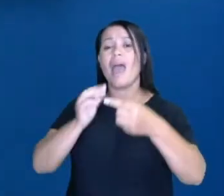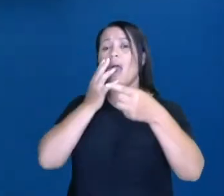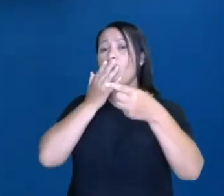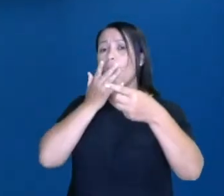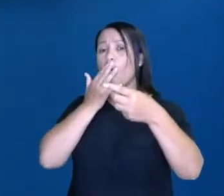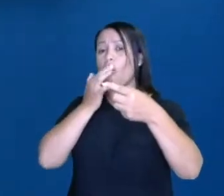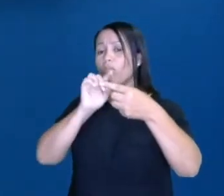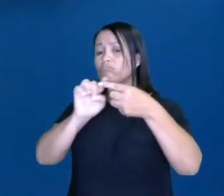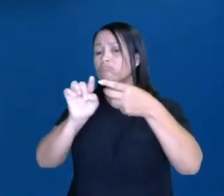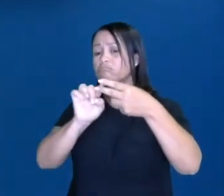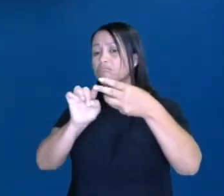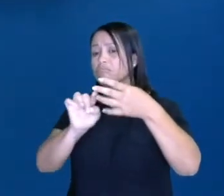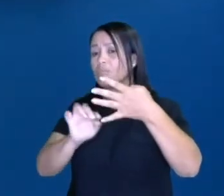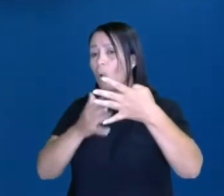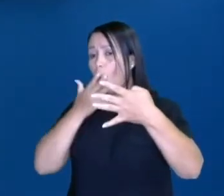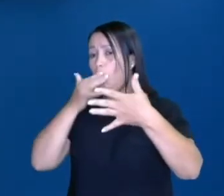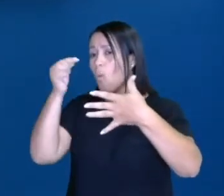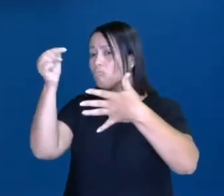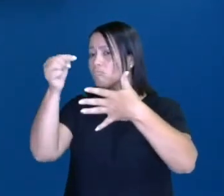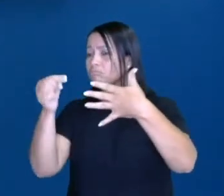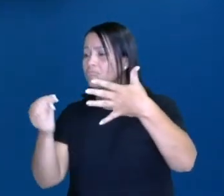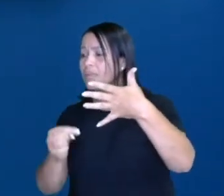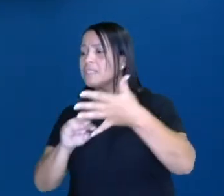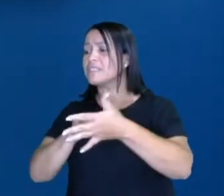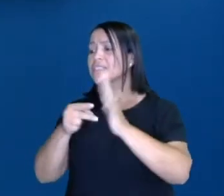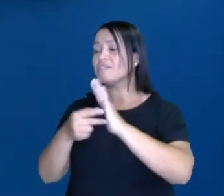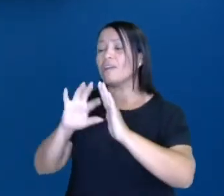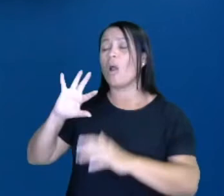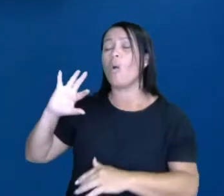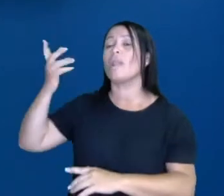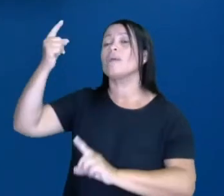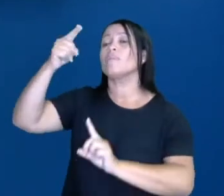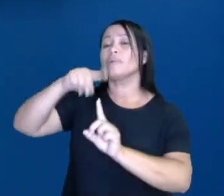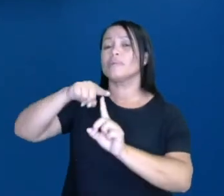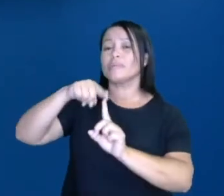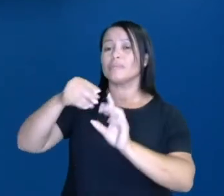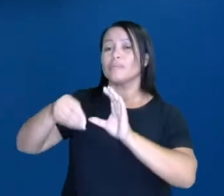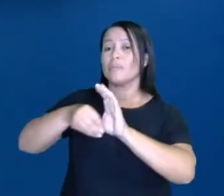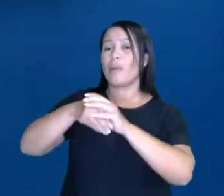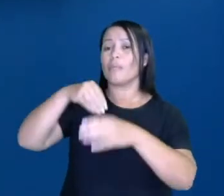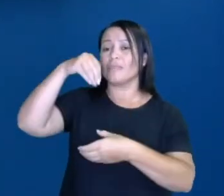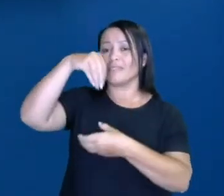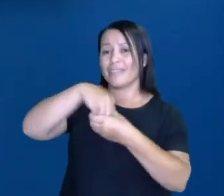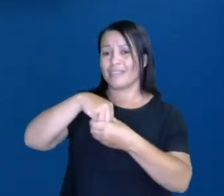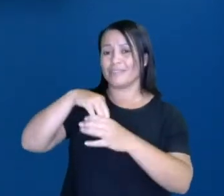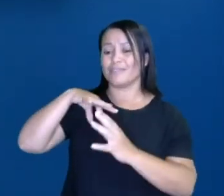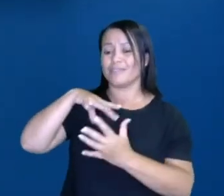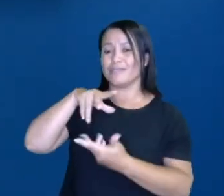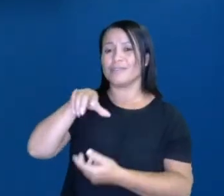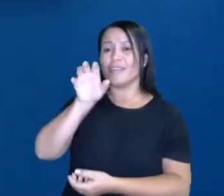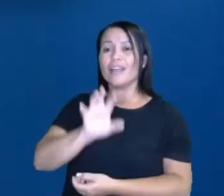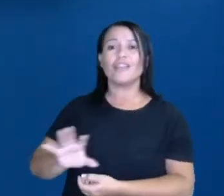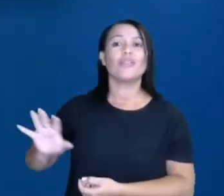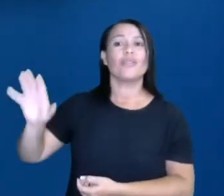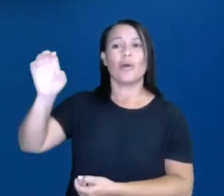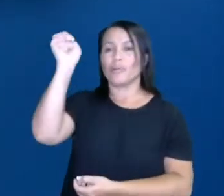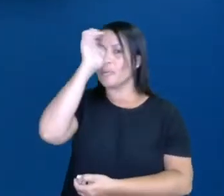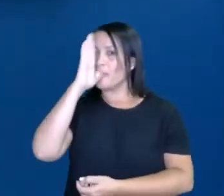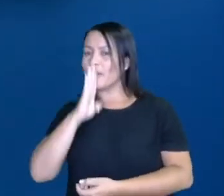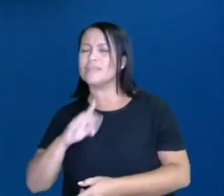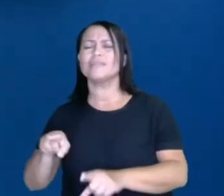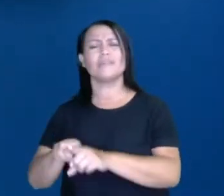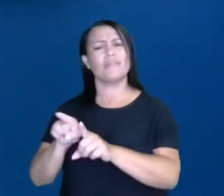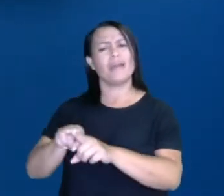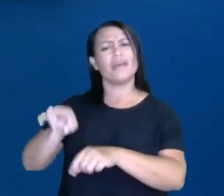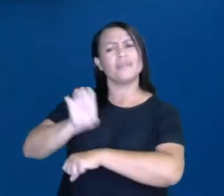cor nessa legenda significa um tipo de clima diferente dentro do território brasileiro. E aí, os estados